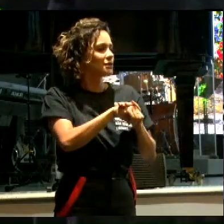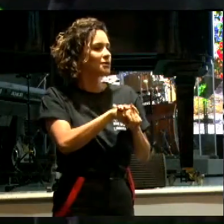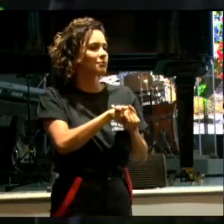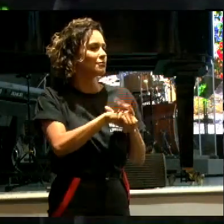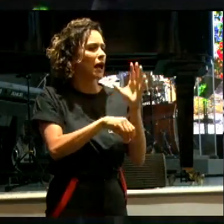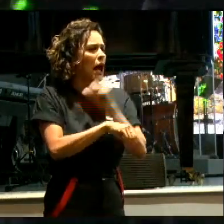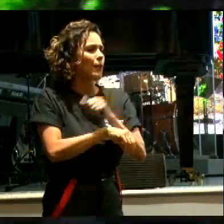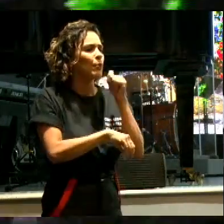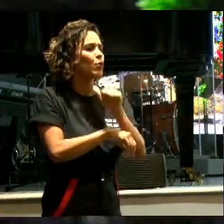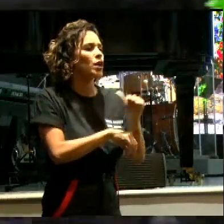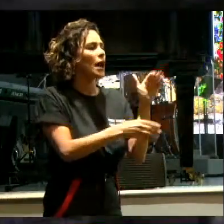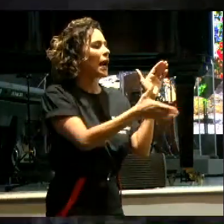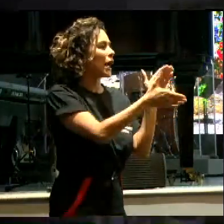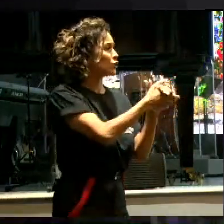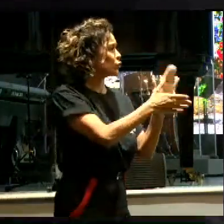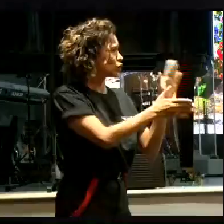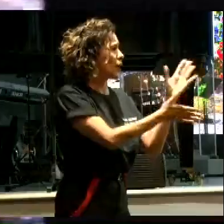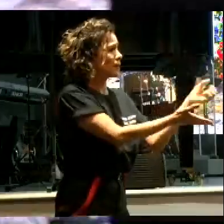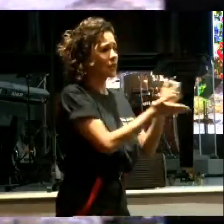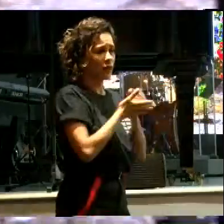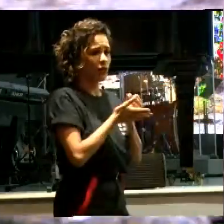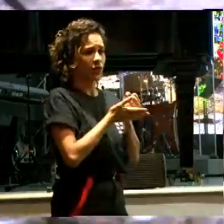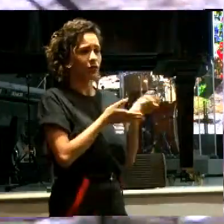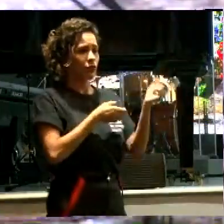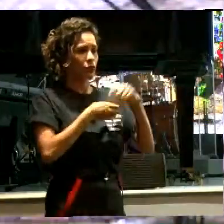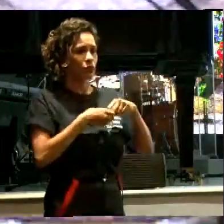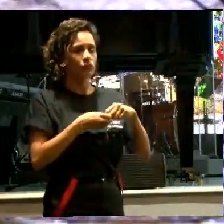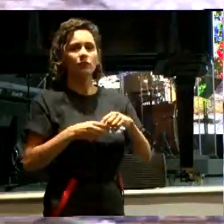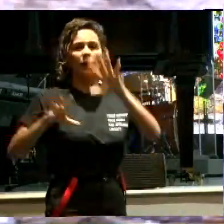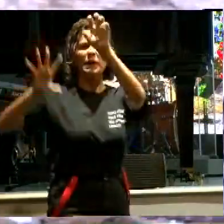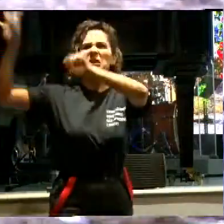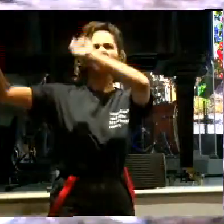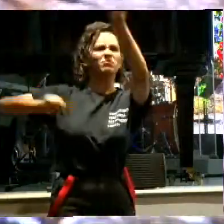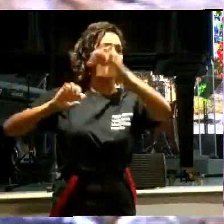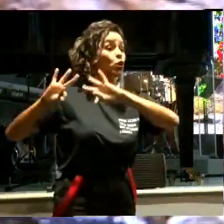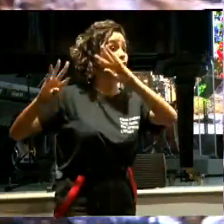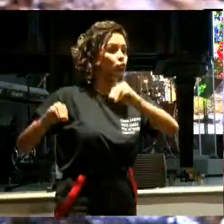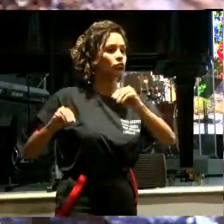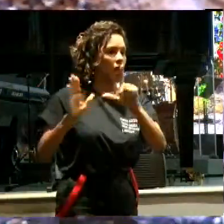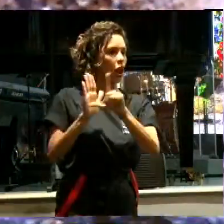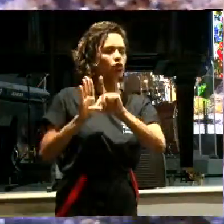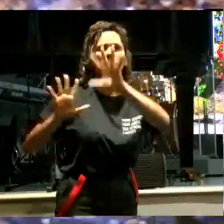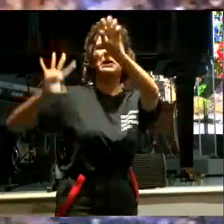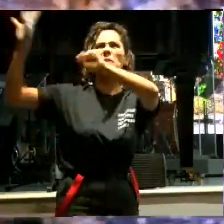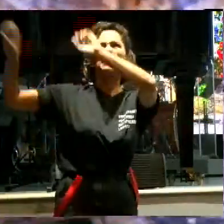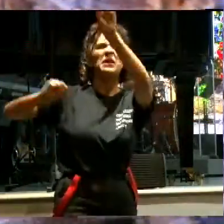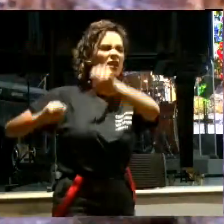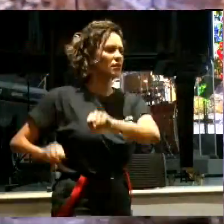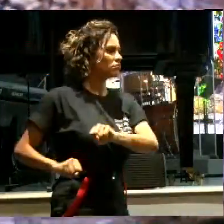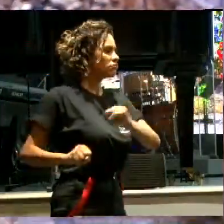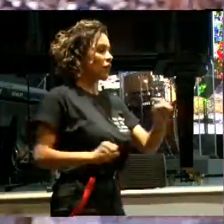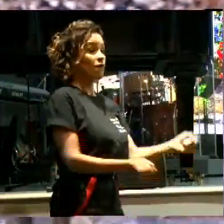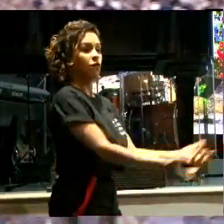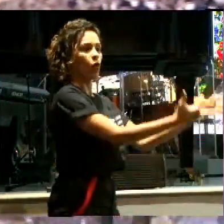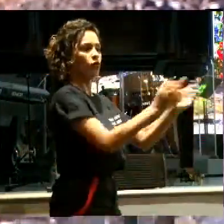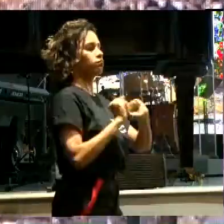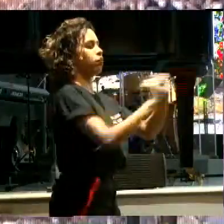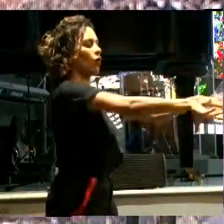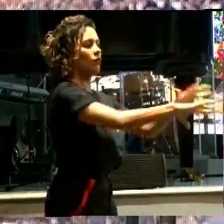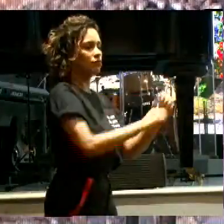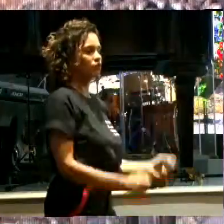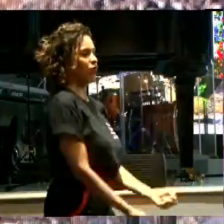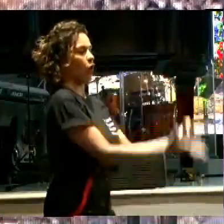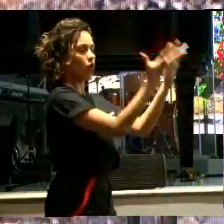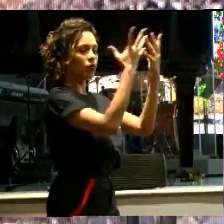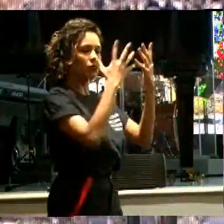brilhado. Coloquei no meu quintal e fiz uma fogueira, taquei fogo. Vocês veem como é que eu era. Aí